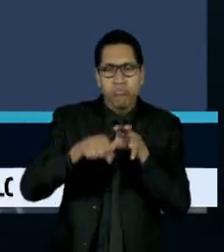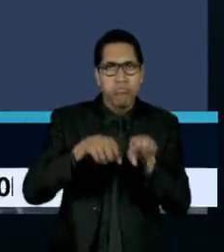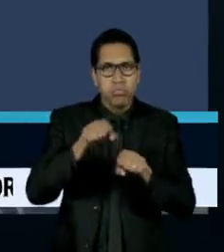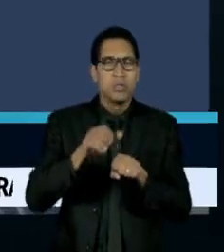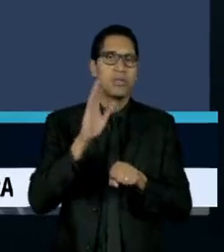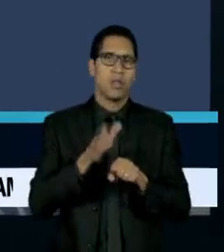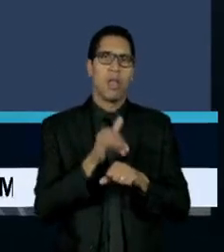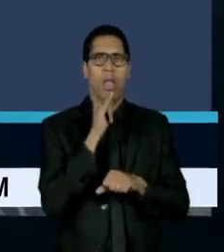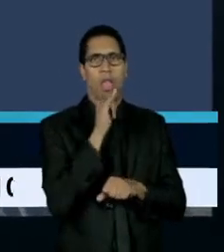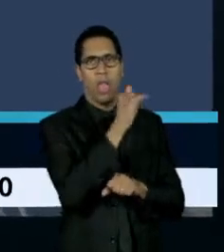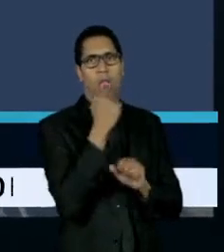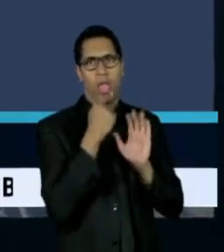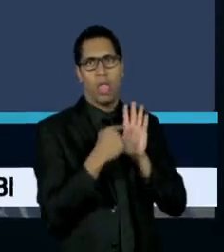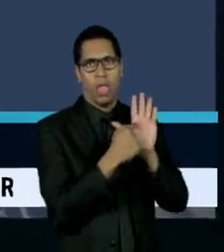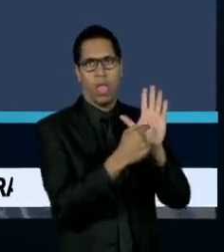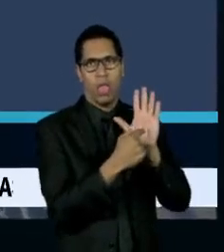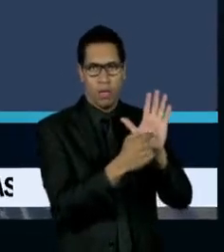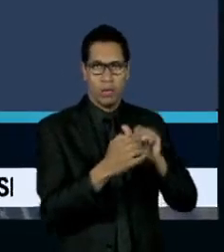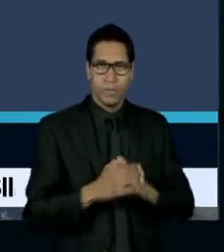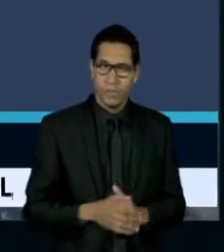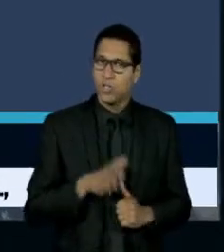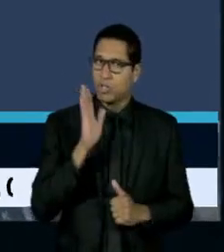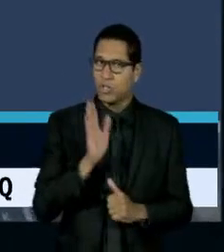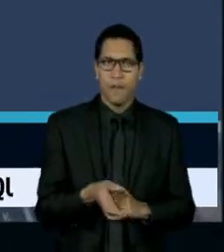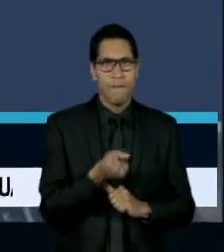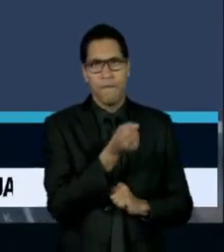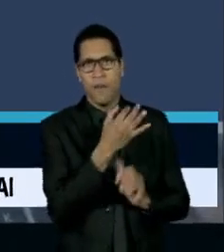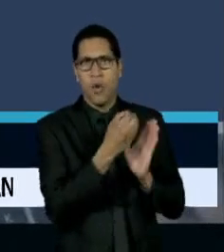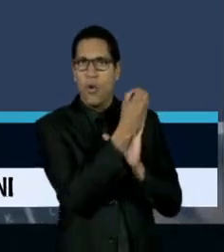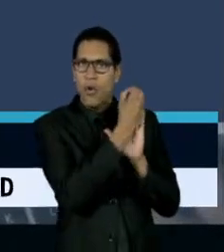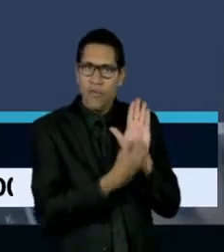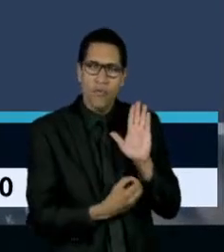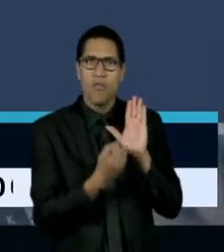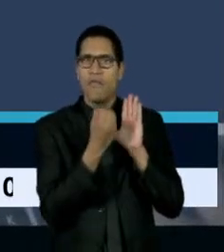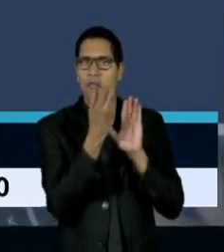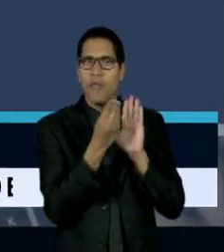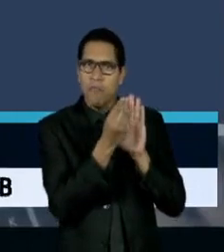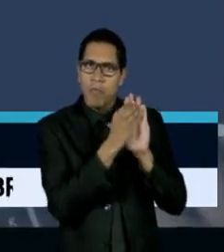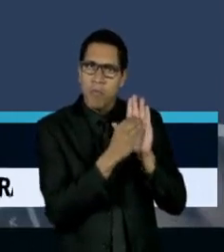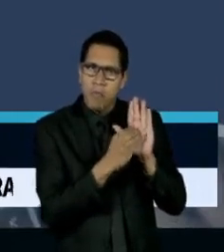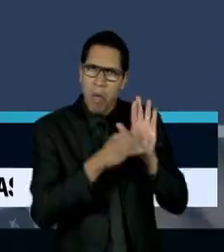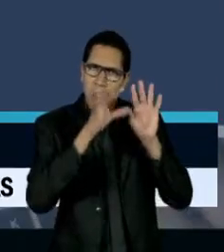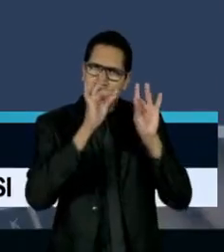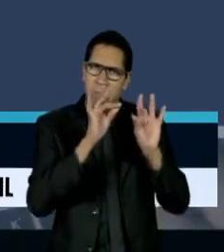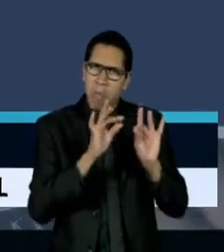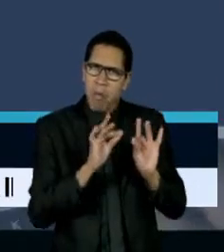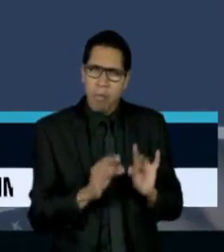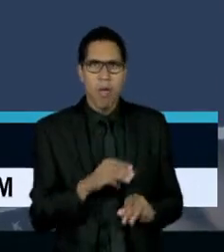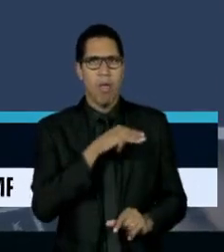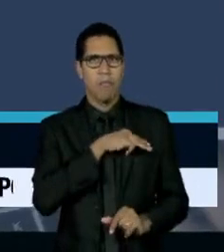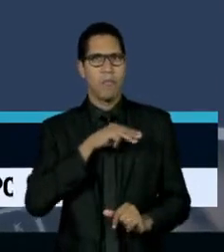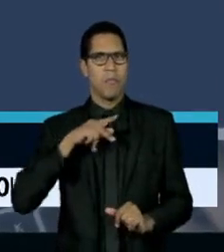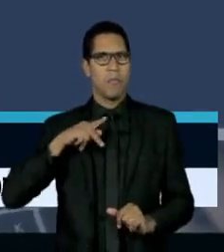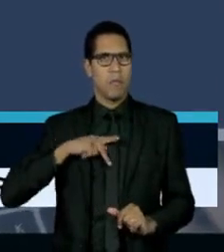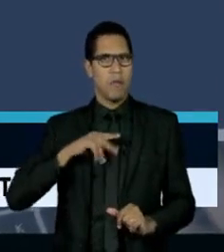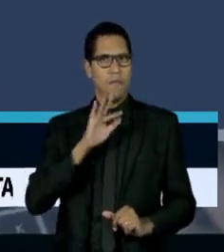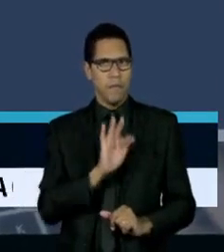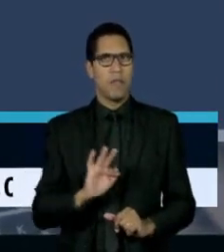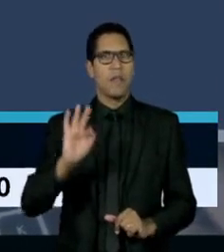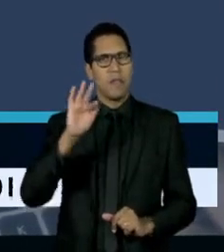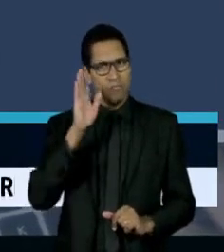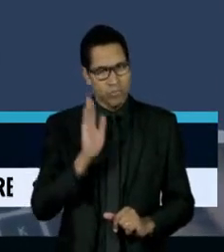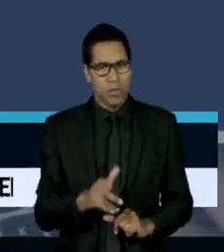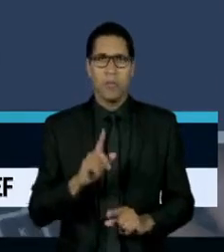da equipe de vigilância. Enviamos uma série de ofícios com informações qualificadas ao Ministério Público Federal,